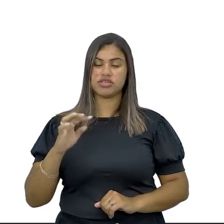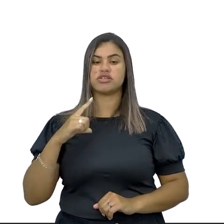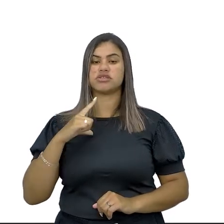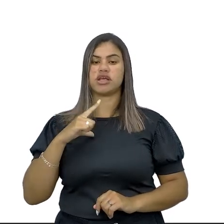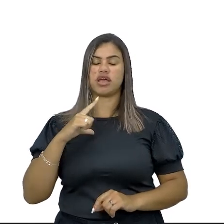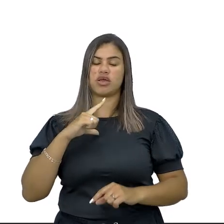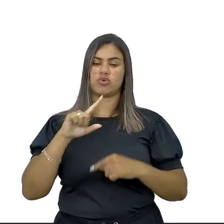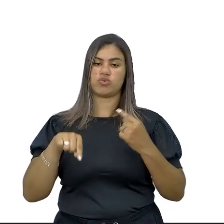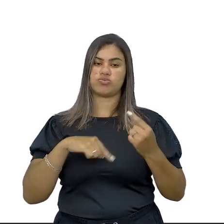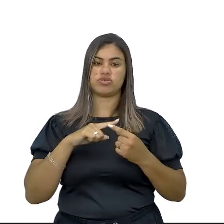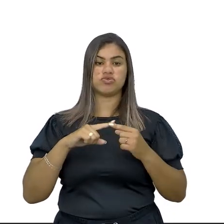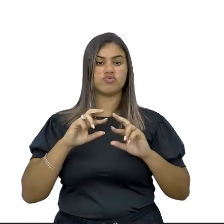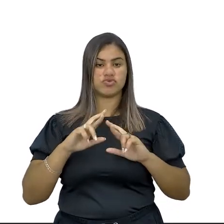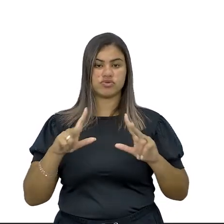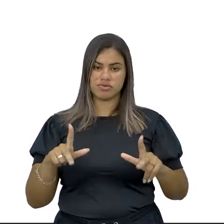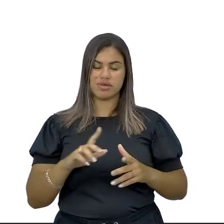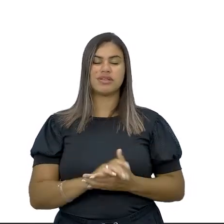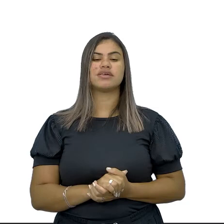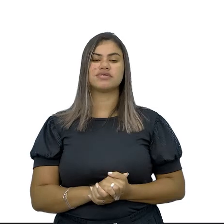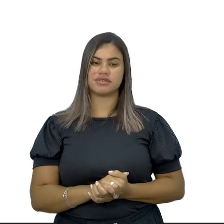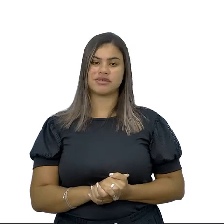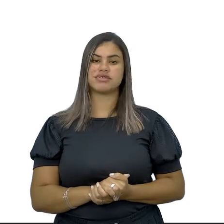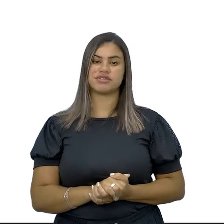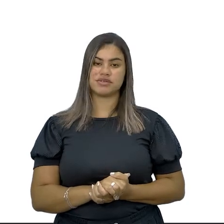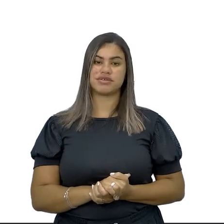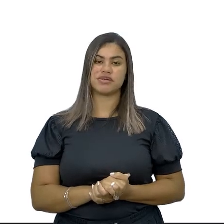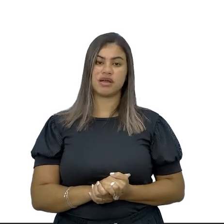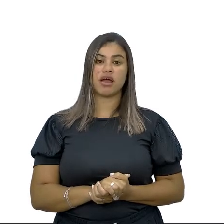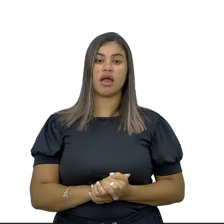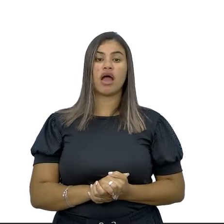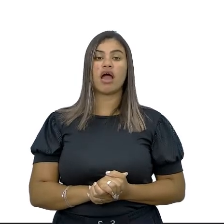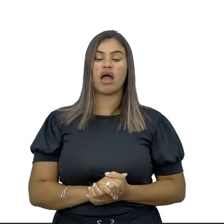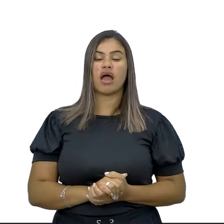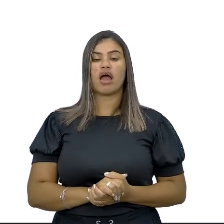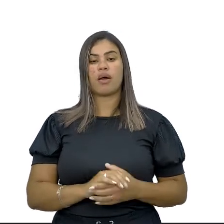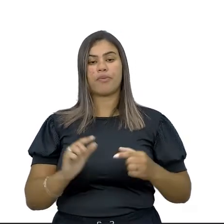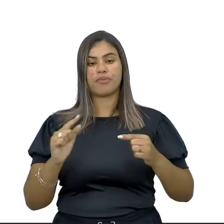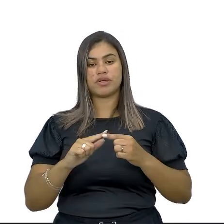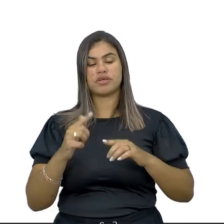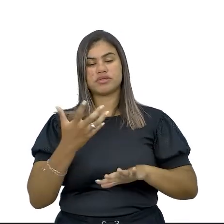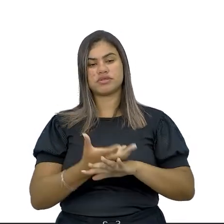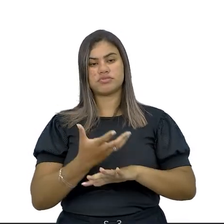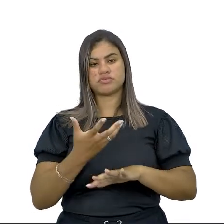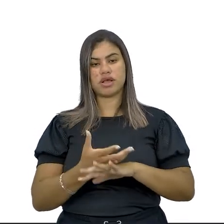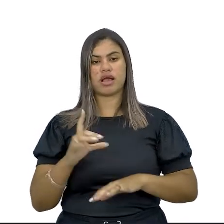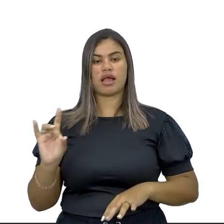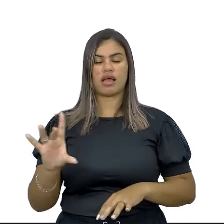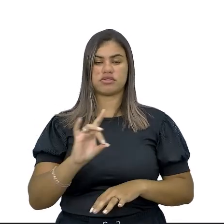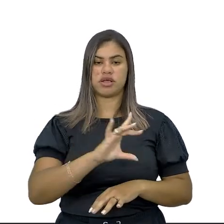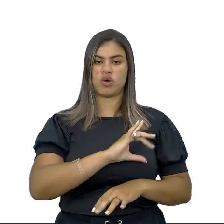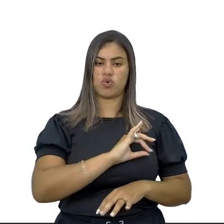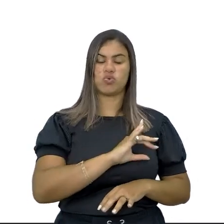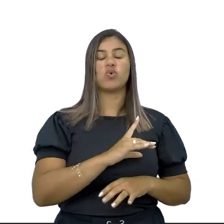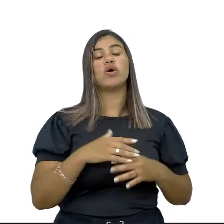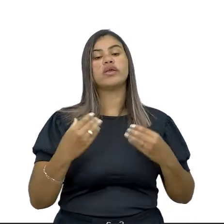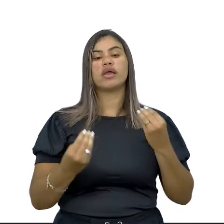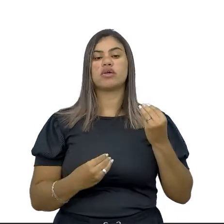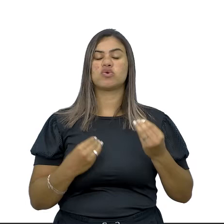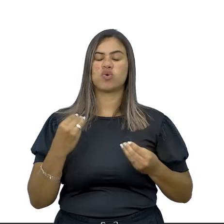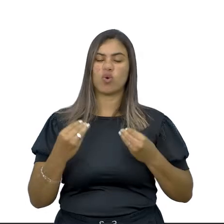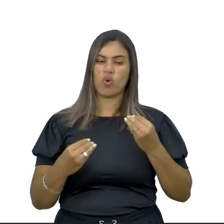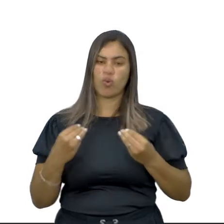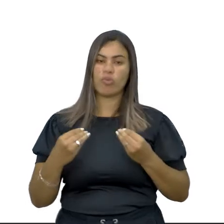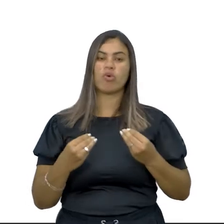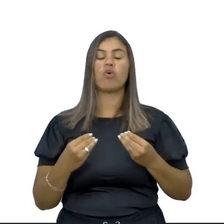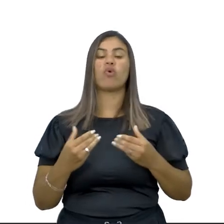uma outra proposta. Então, tem um Padlet para cada um dos componentes curriculares e eles existirão para que